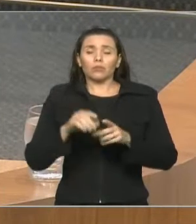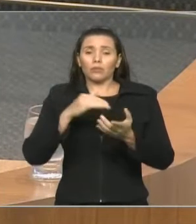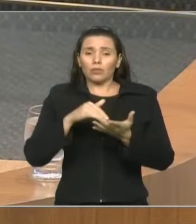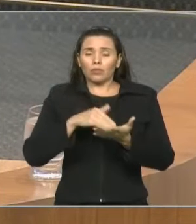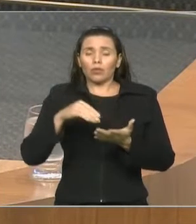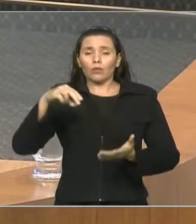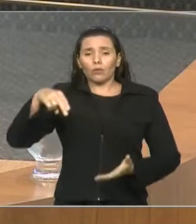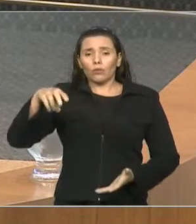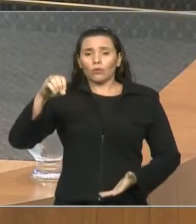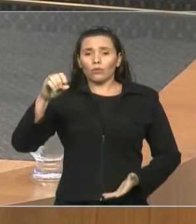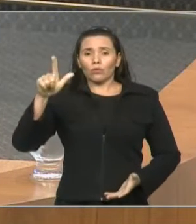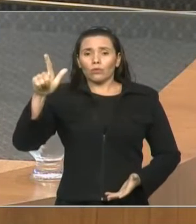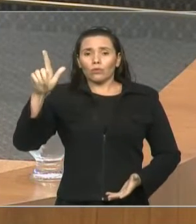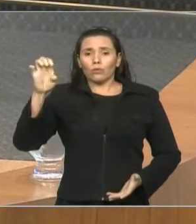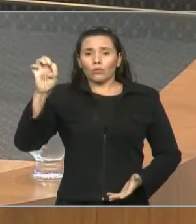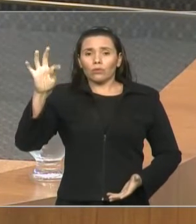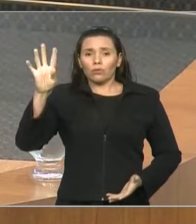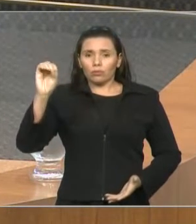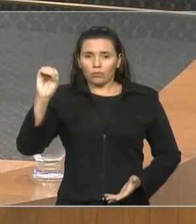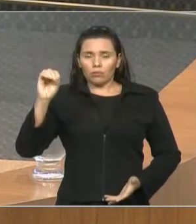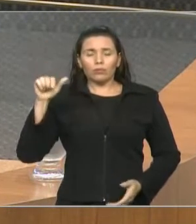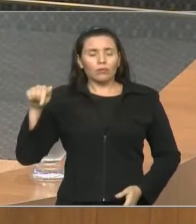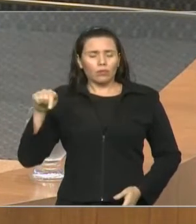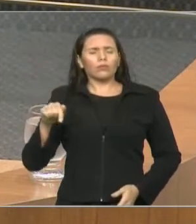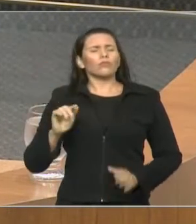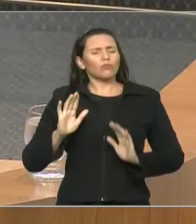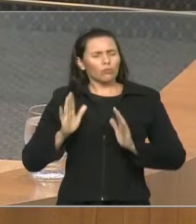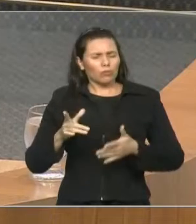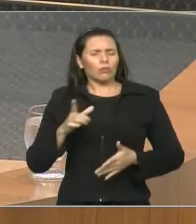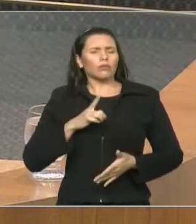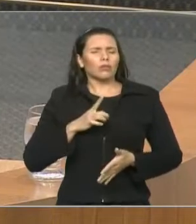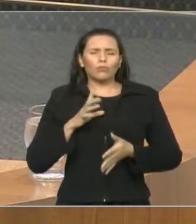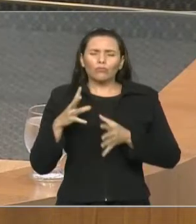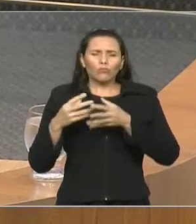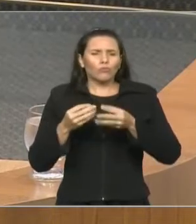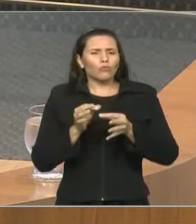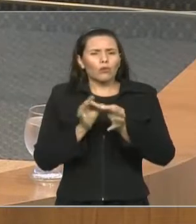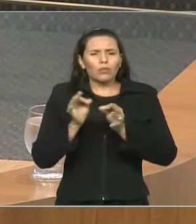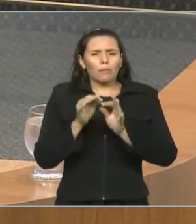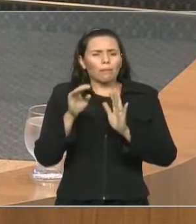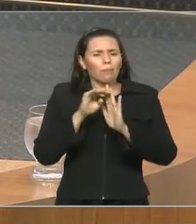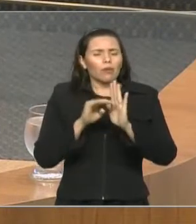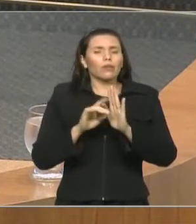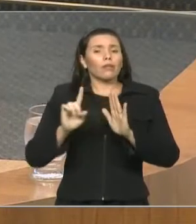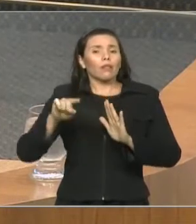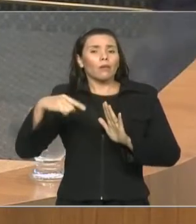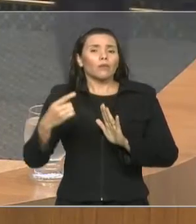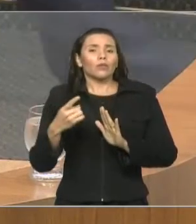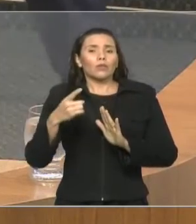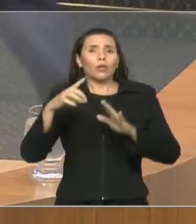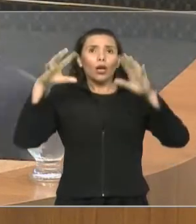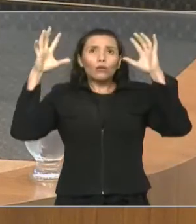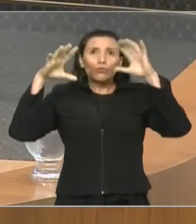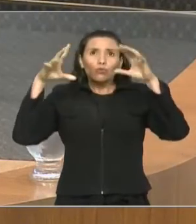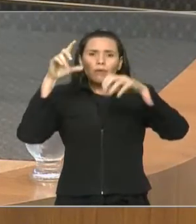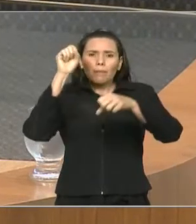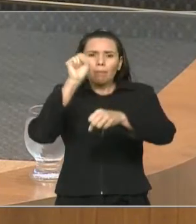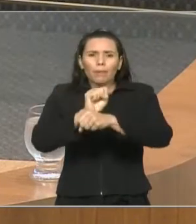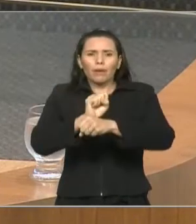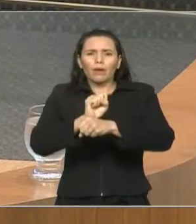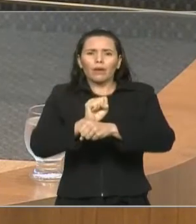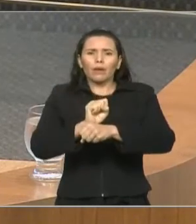que ele já tem um plano de contingência para que possa, após cessar essas chuvas, já começar